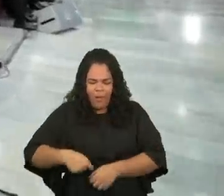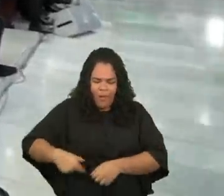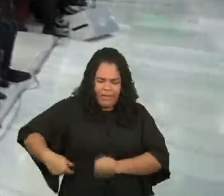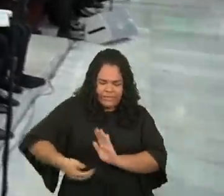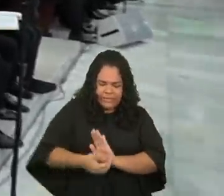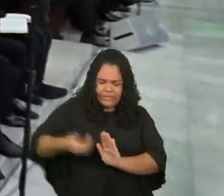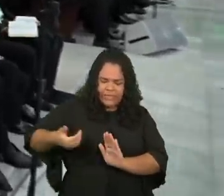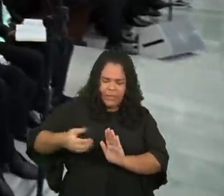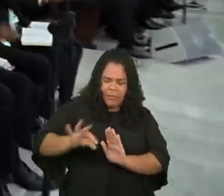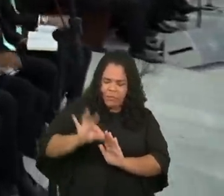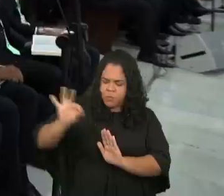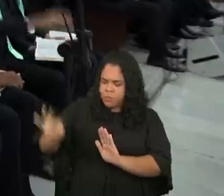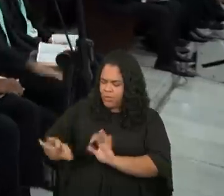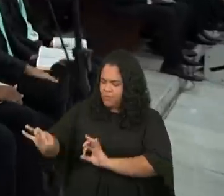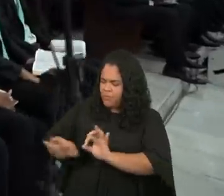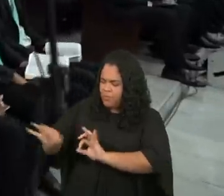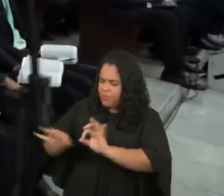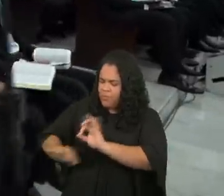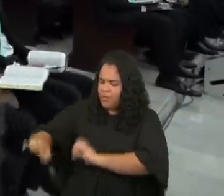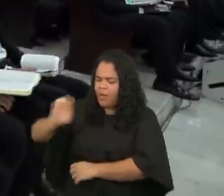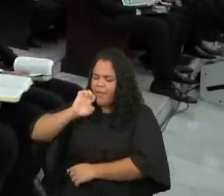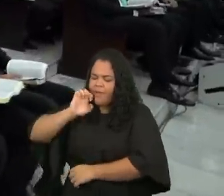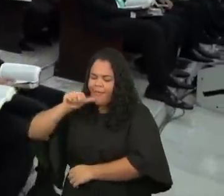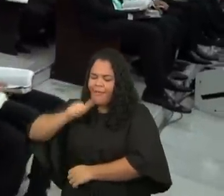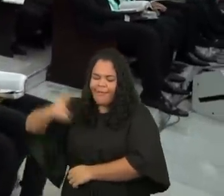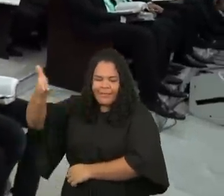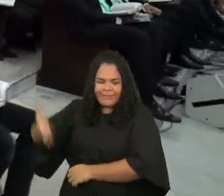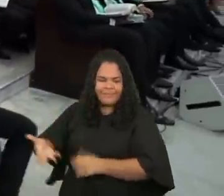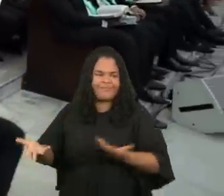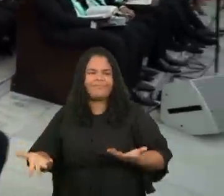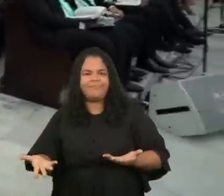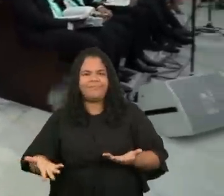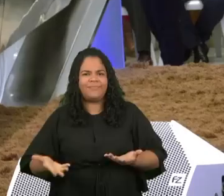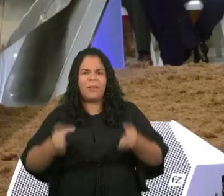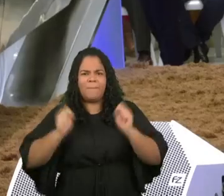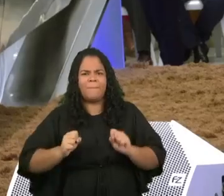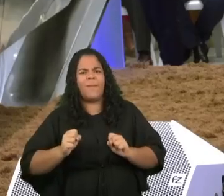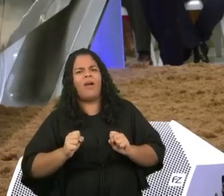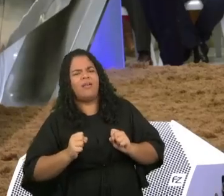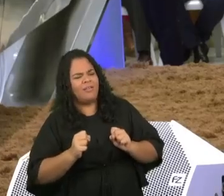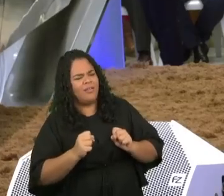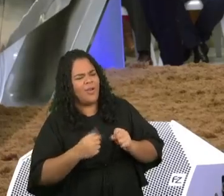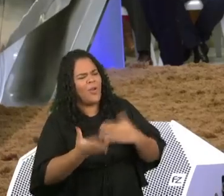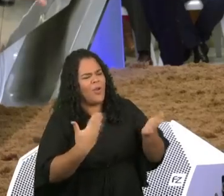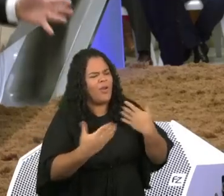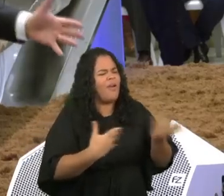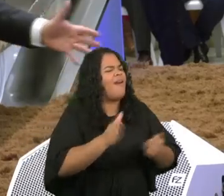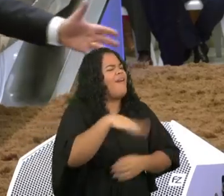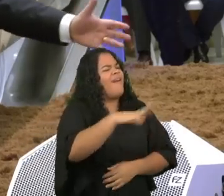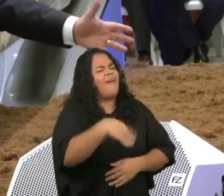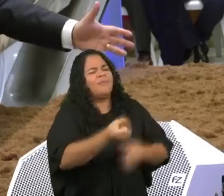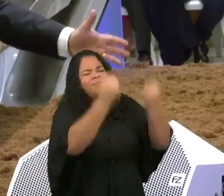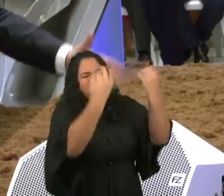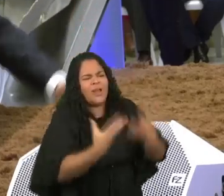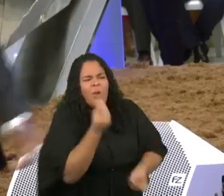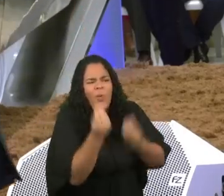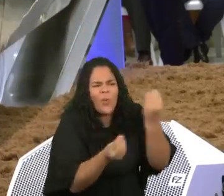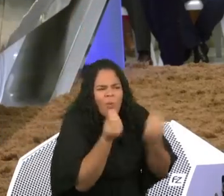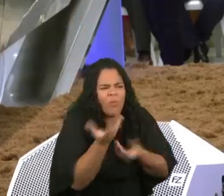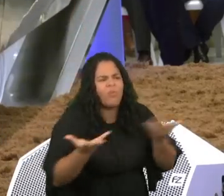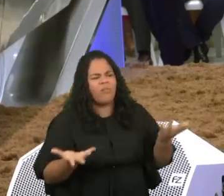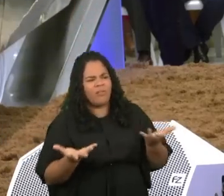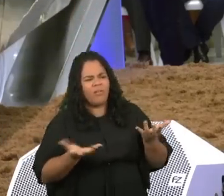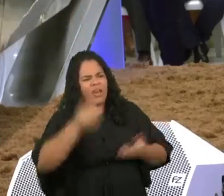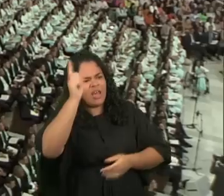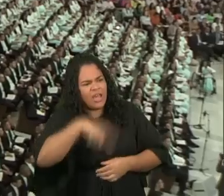Conversa assim com o professor e diz, me explica, professor. Como é que você vai dizer para ele?